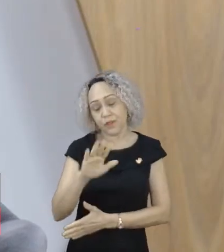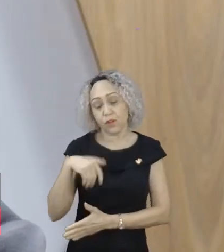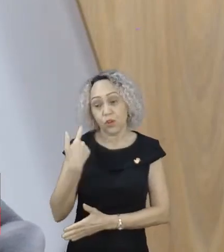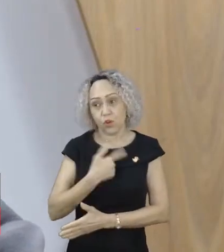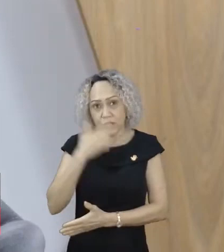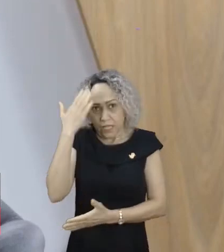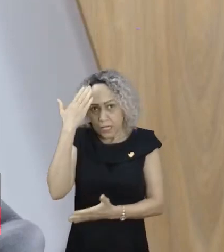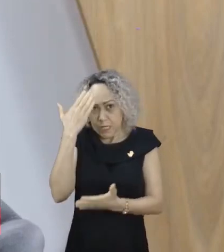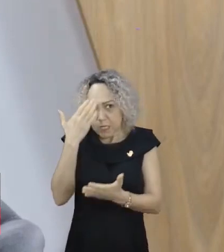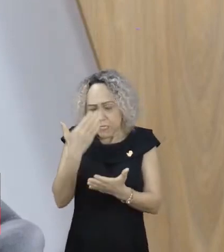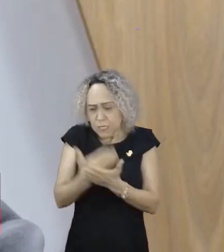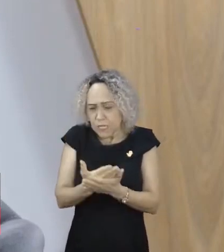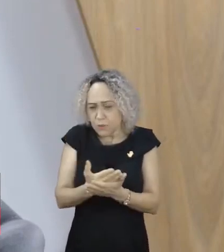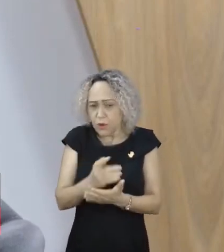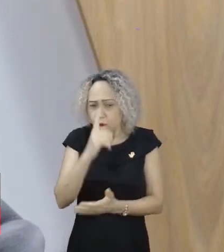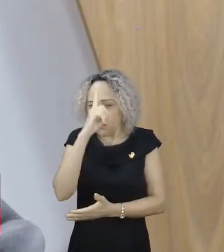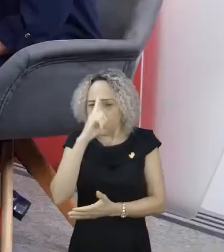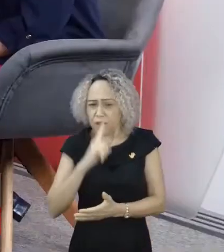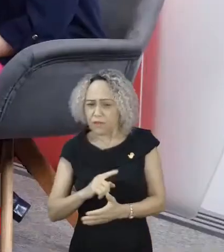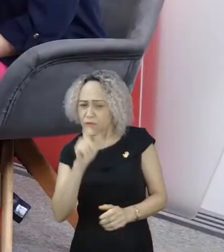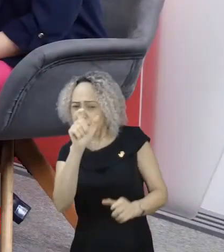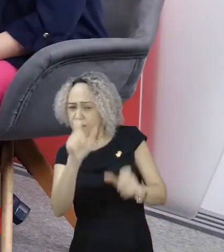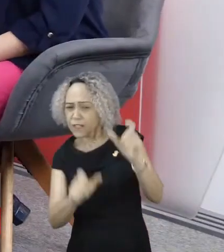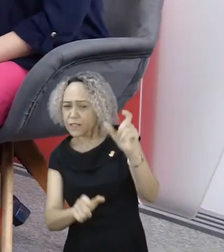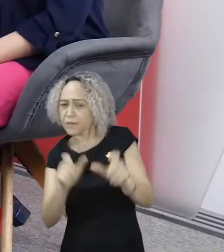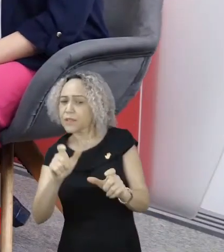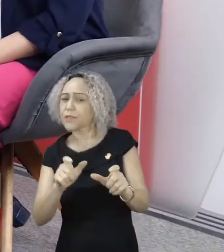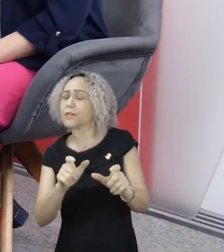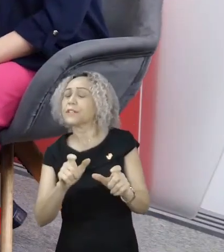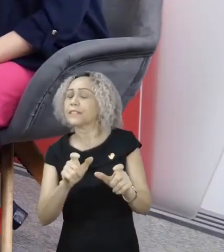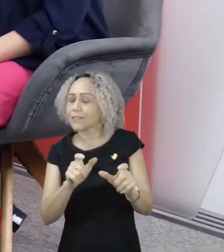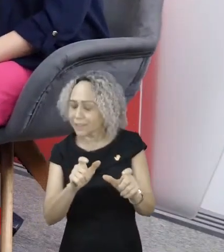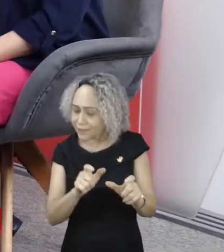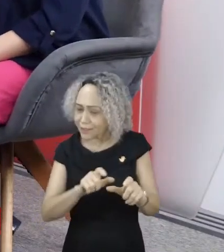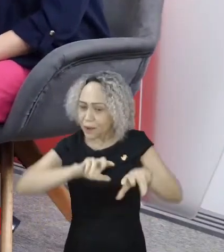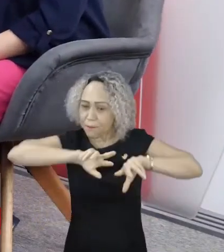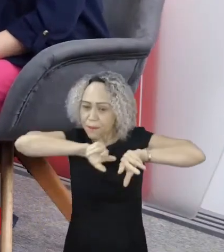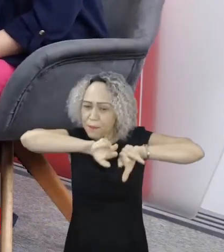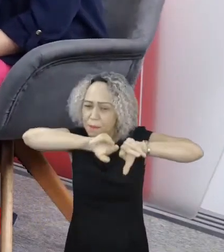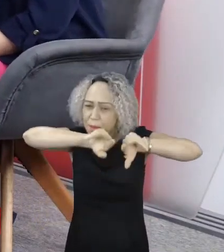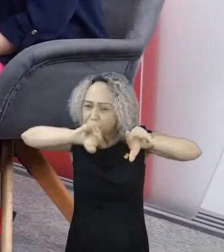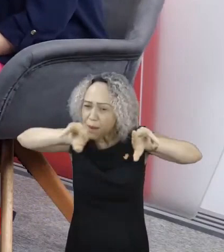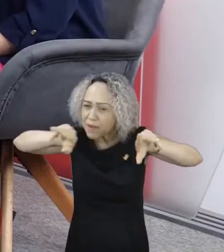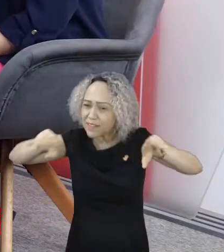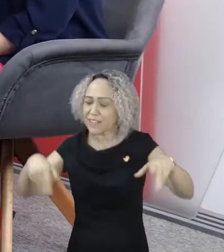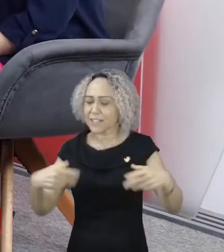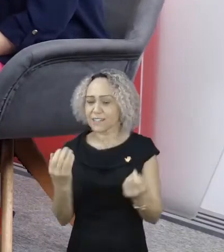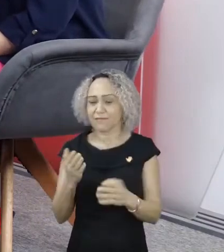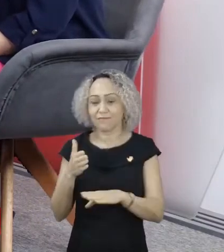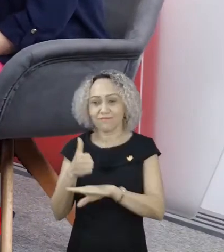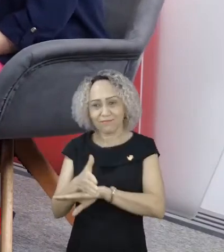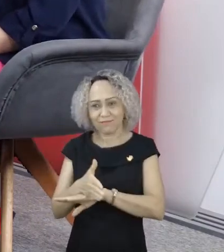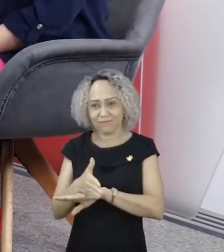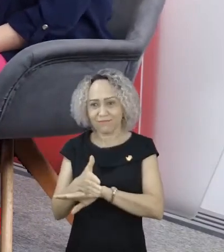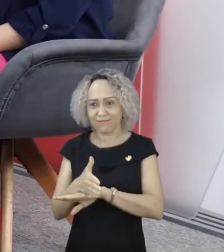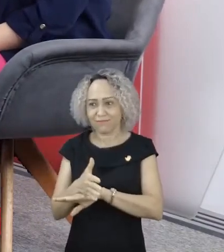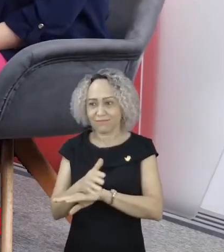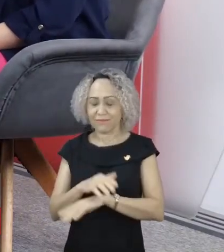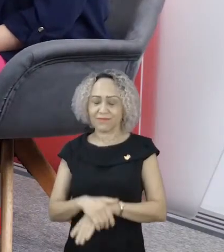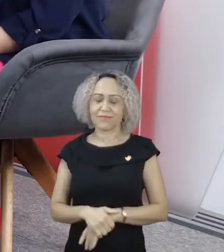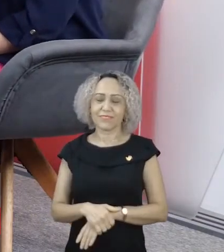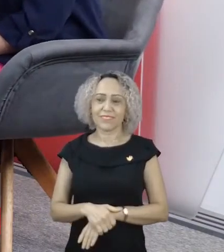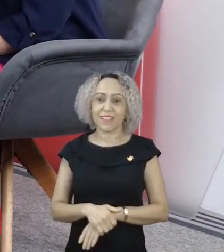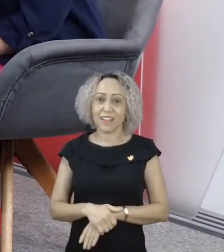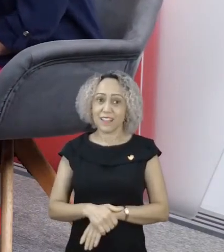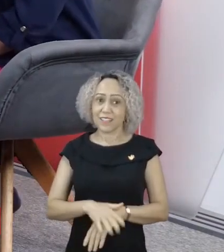perfil das pessoas que vão entrar no serviço público brasileiro. Aumenta a diversidade e acaba com aquela era do decoreba, né, ministra? Também,